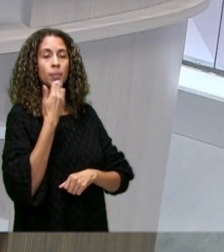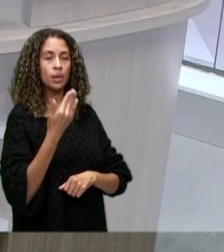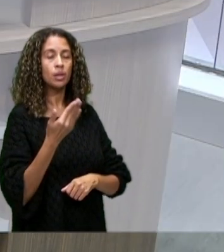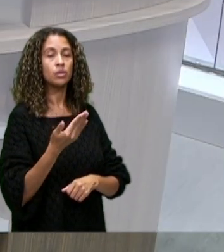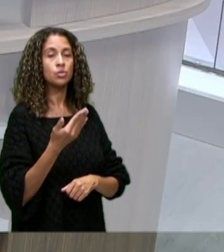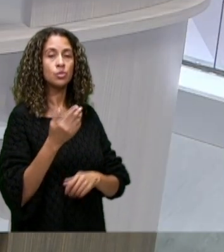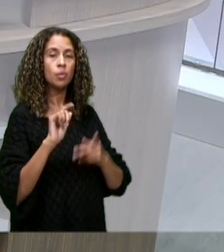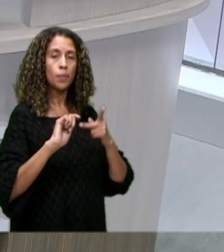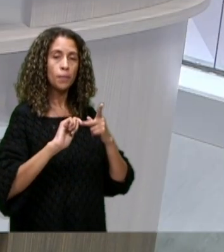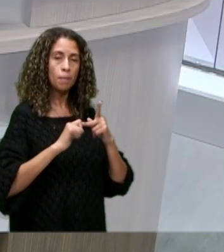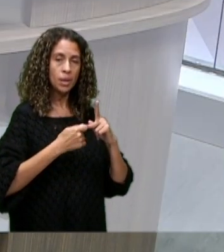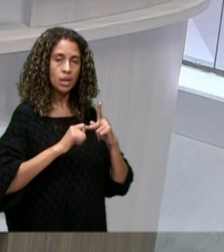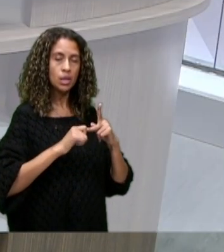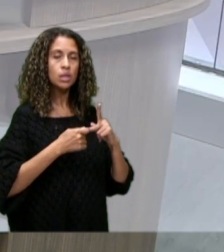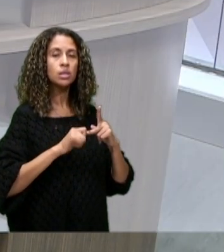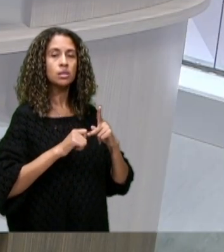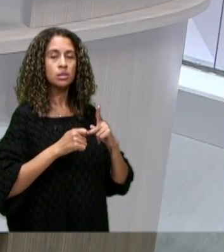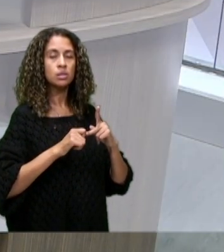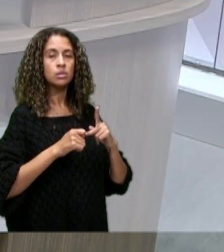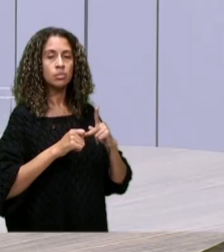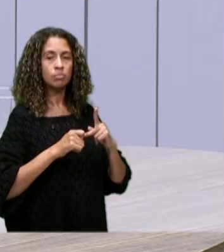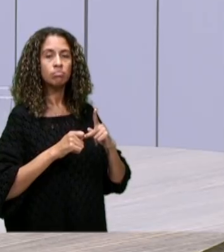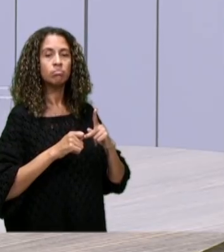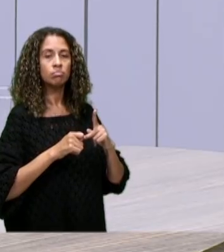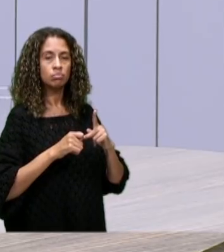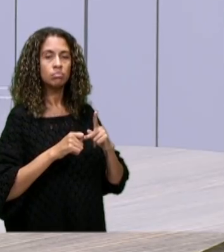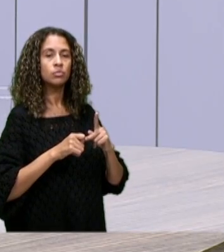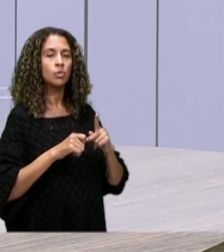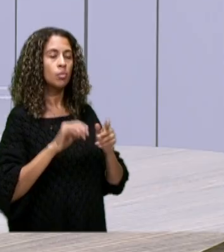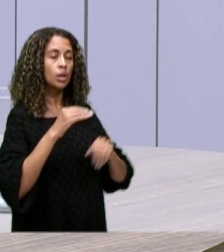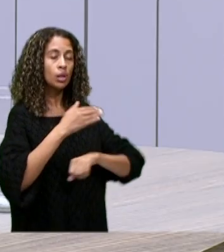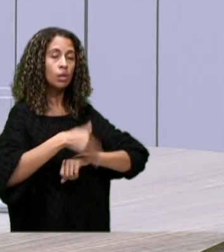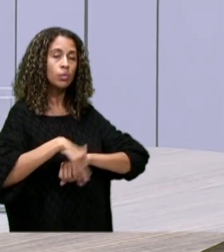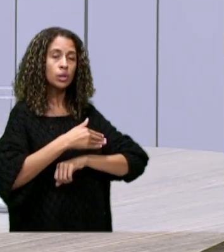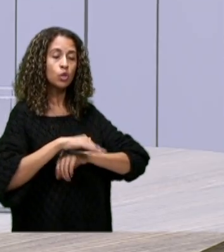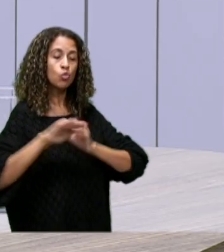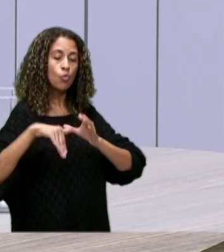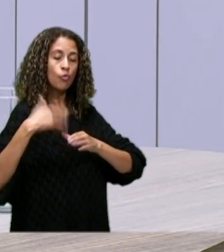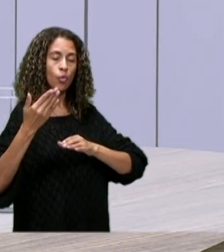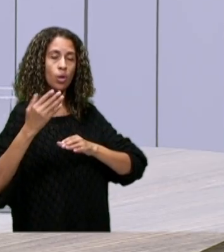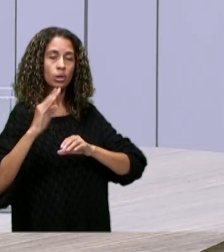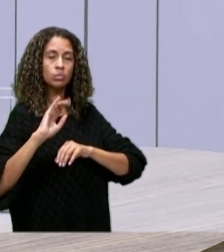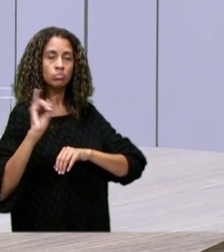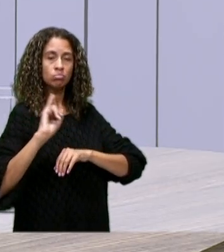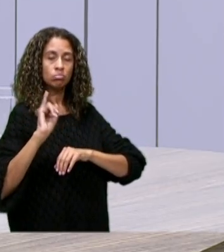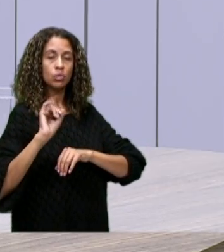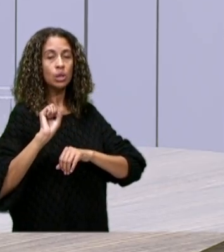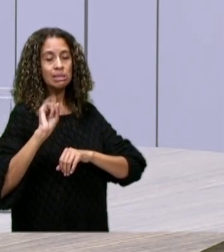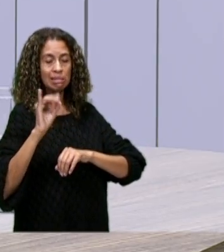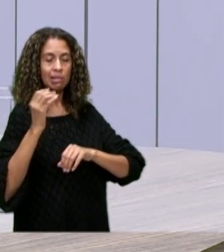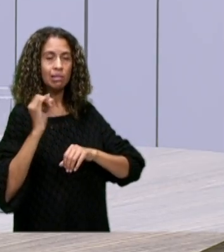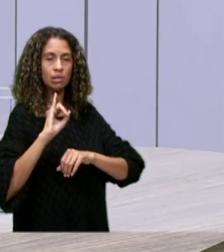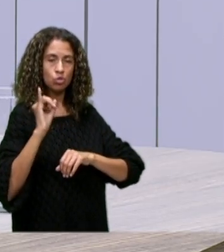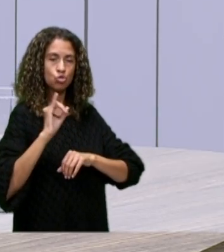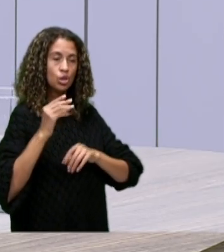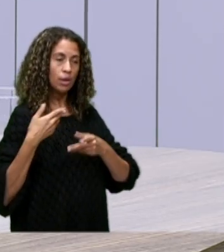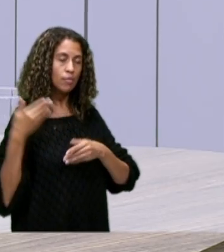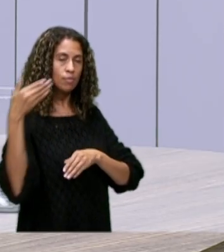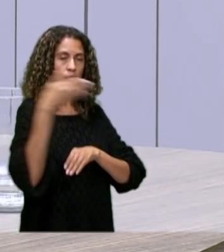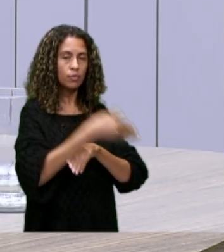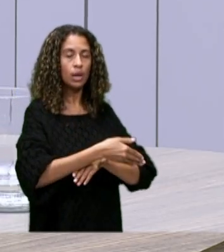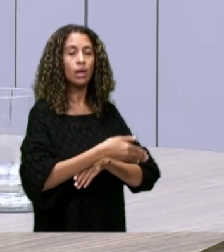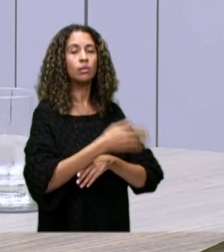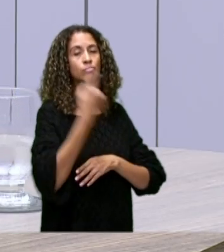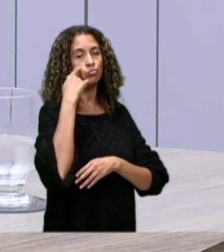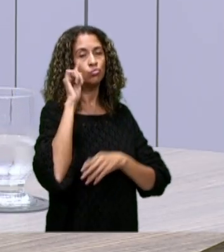faz Pix, entra em contato. R$35, mandou o Pix, manda o endereço se for fora de Itajaí. Se for de Itajaí, vai no lançamento, que aí eu vou levar